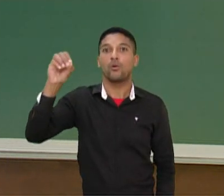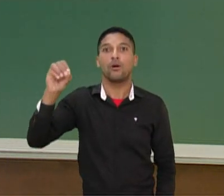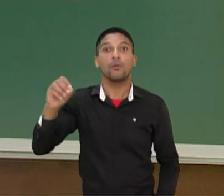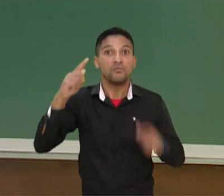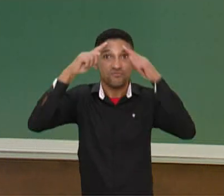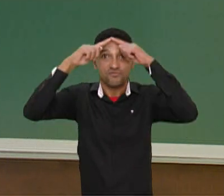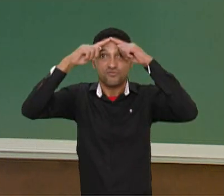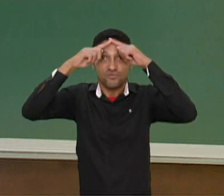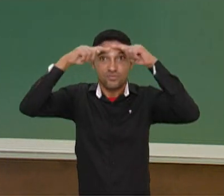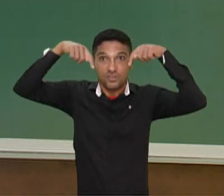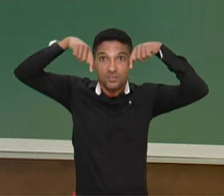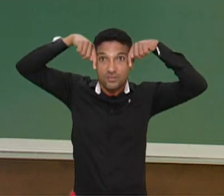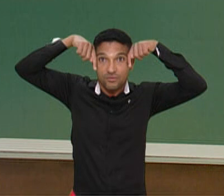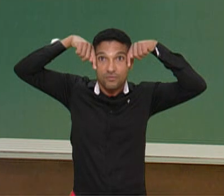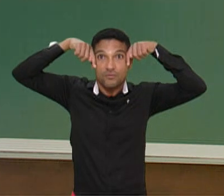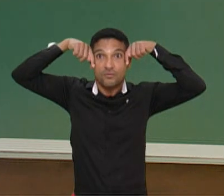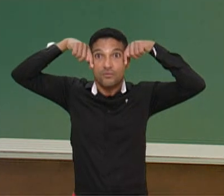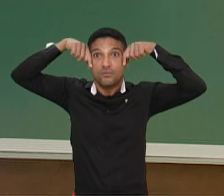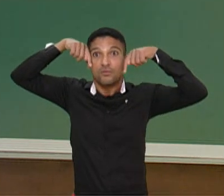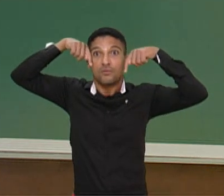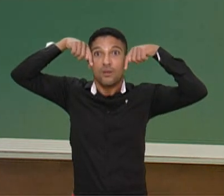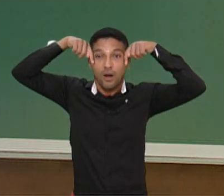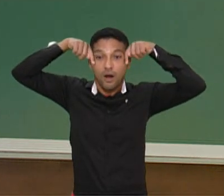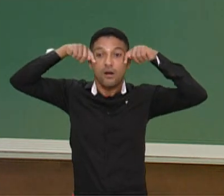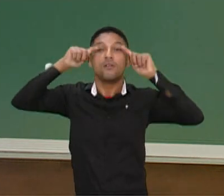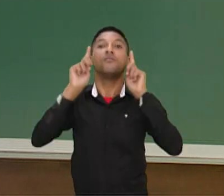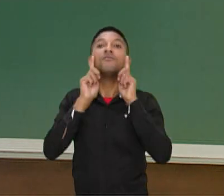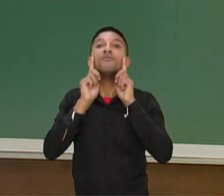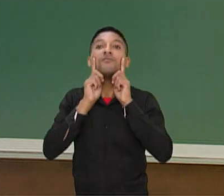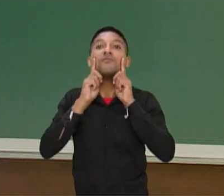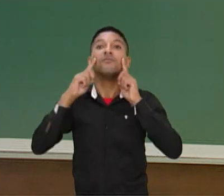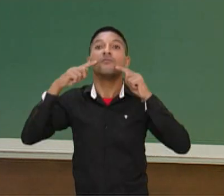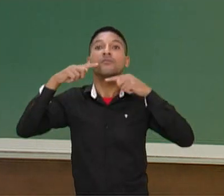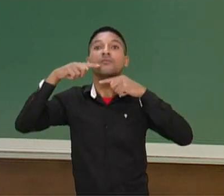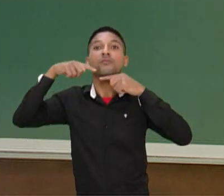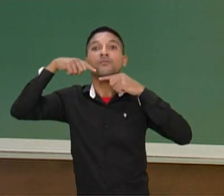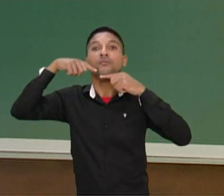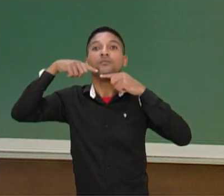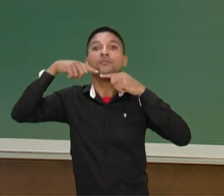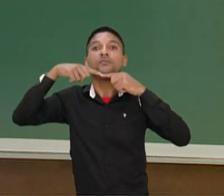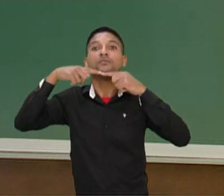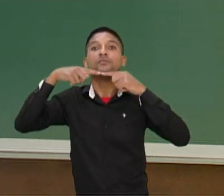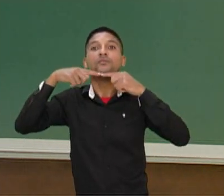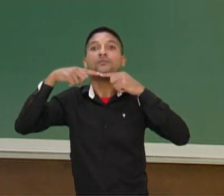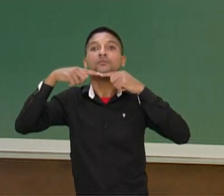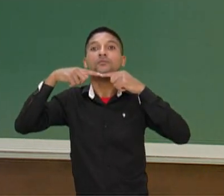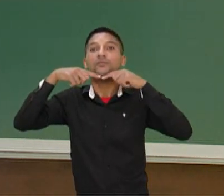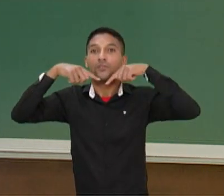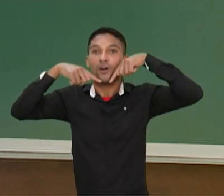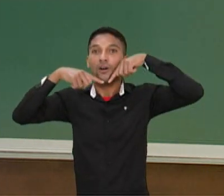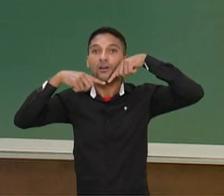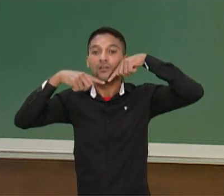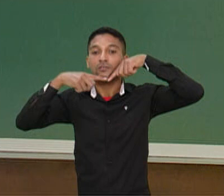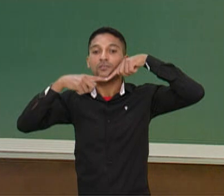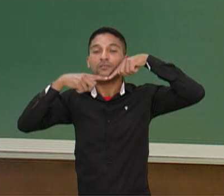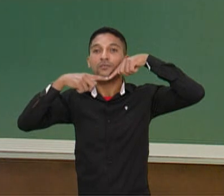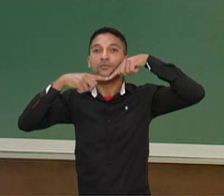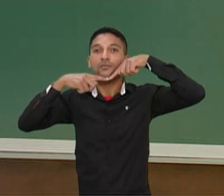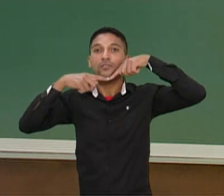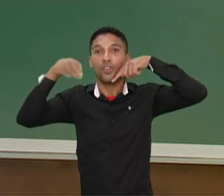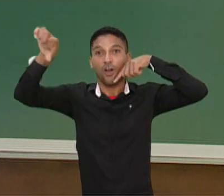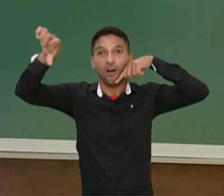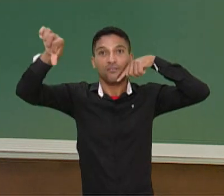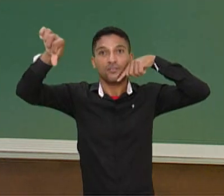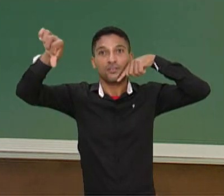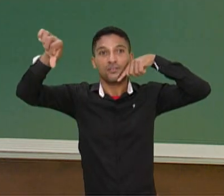de 10. Lá em história vocês estudaram lá estudaram a Decápolis, não estudaram? Em algum momento da sua vida você viu esse